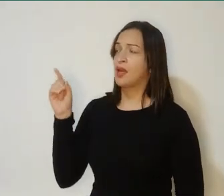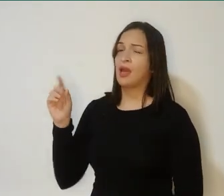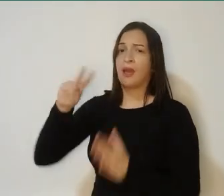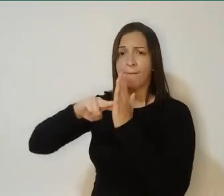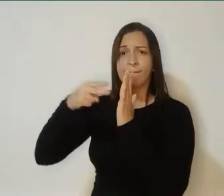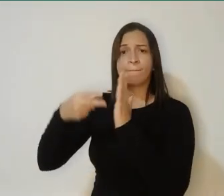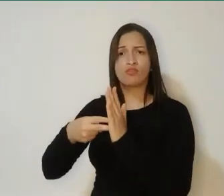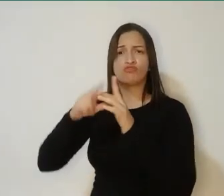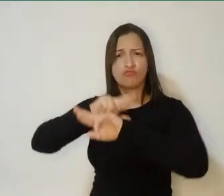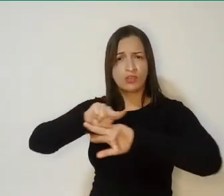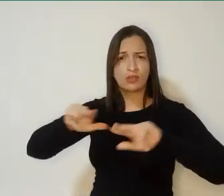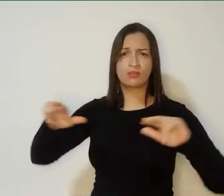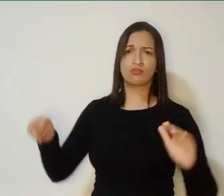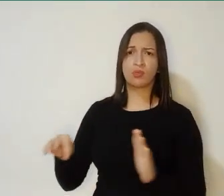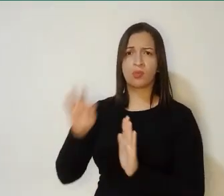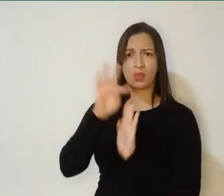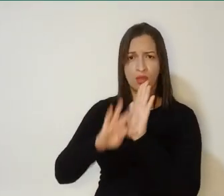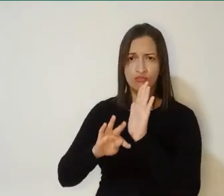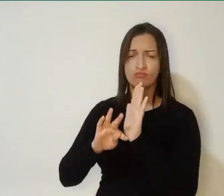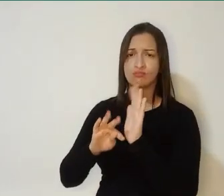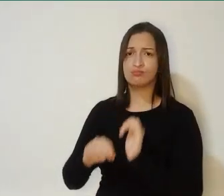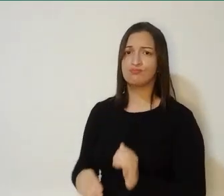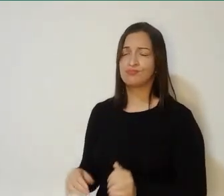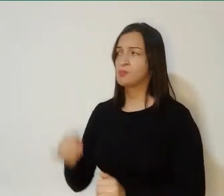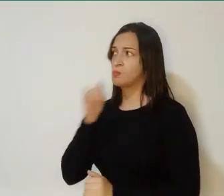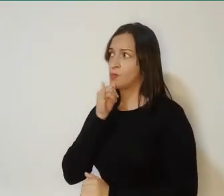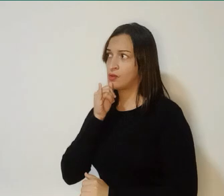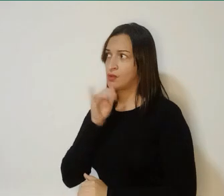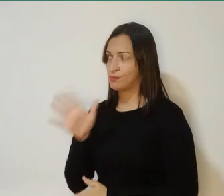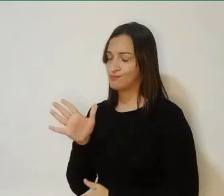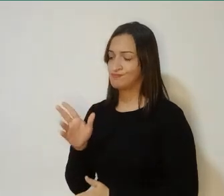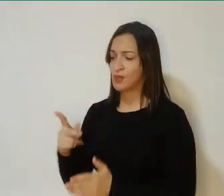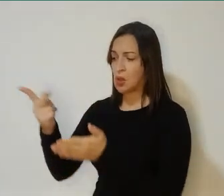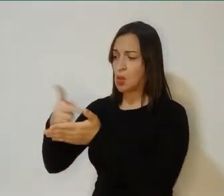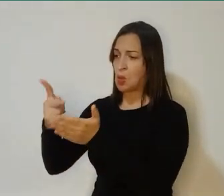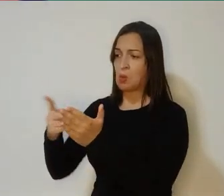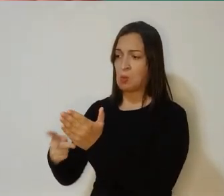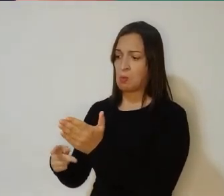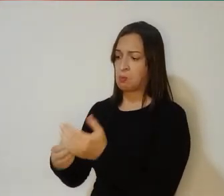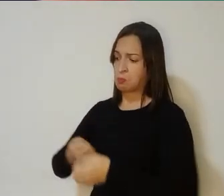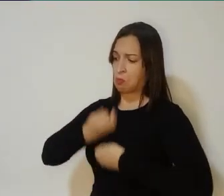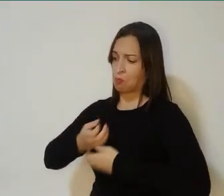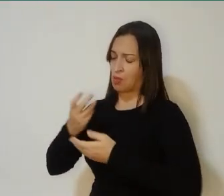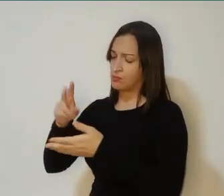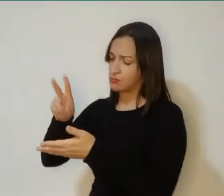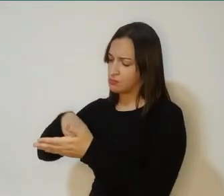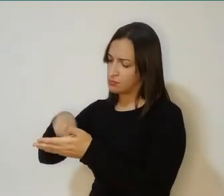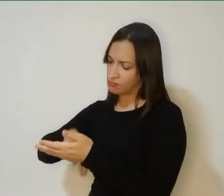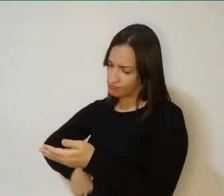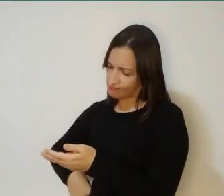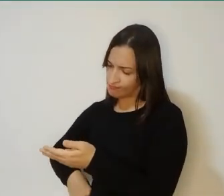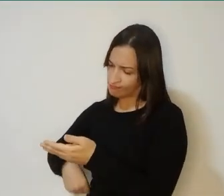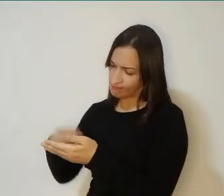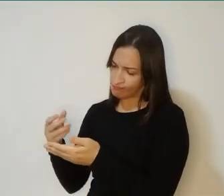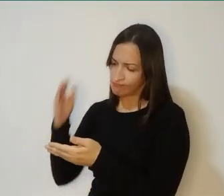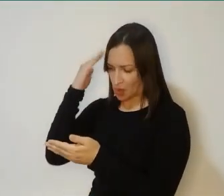leituras diferentes, pode ter significados diferentes. Eu posso ler um poema, leio ele e entendo